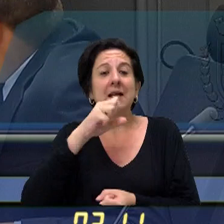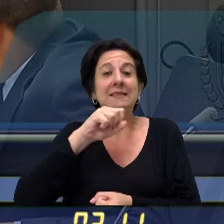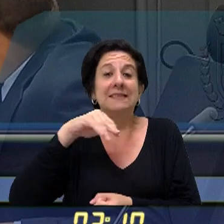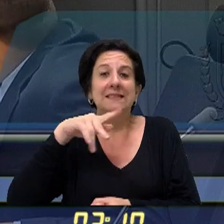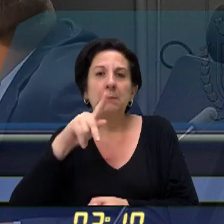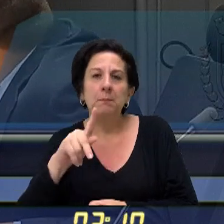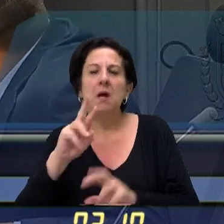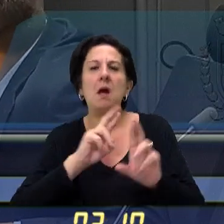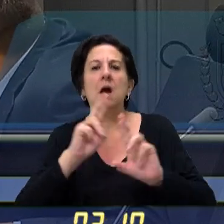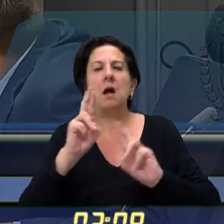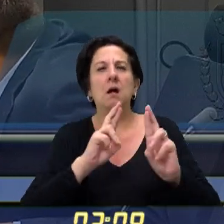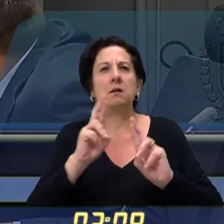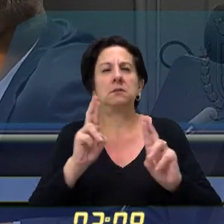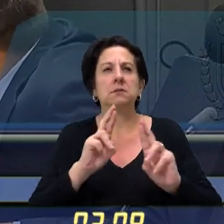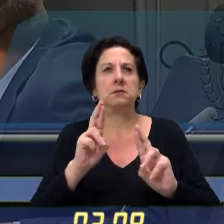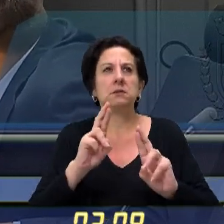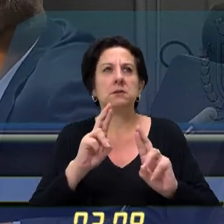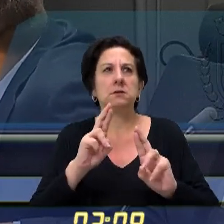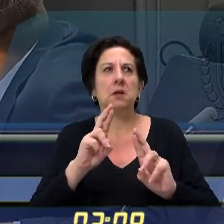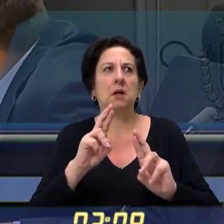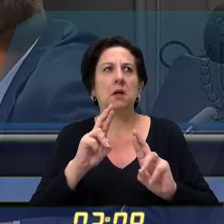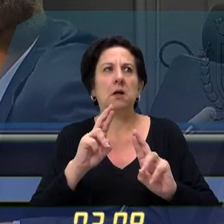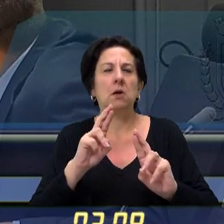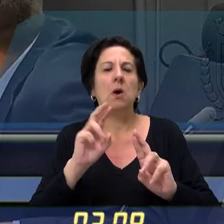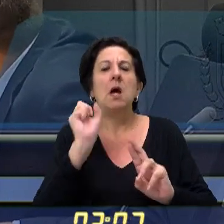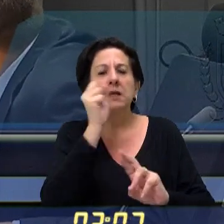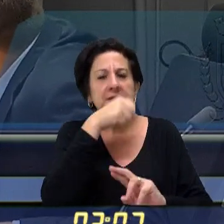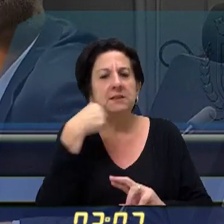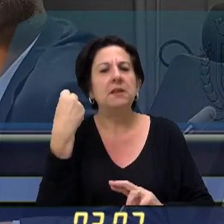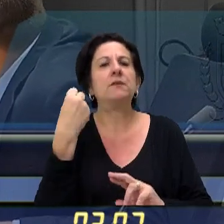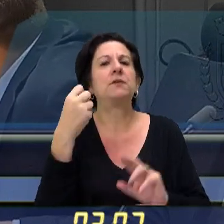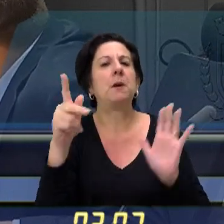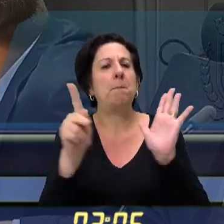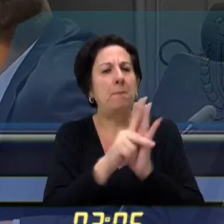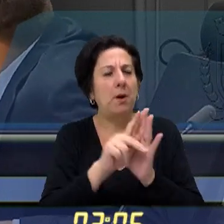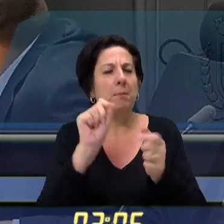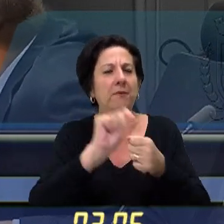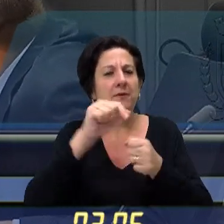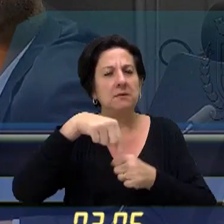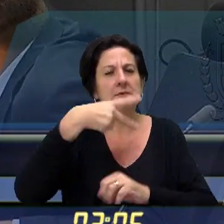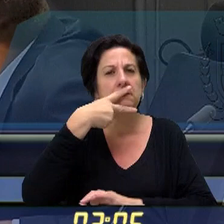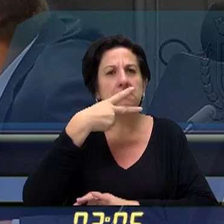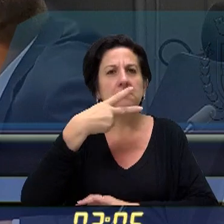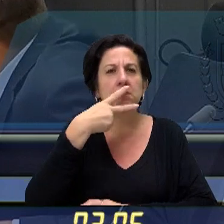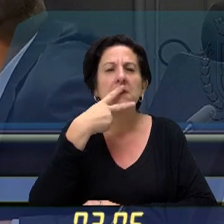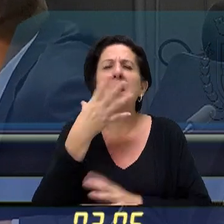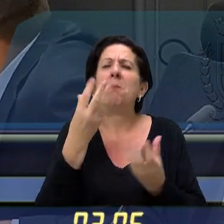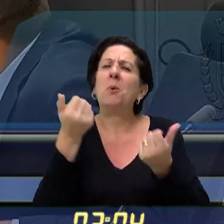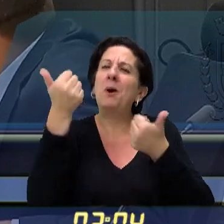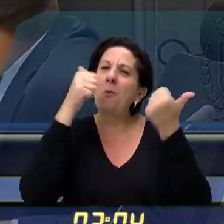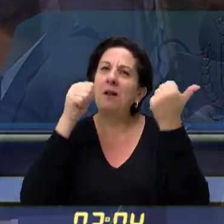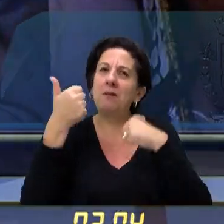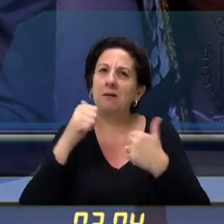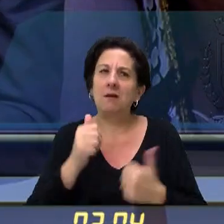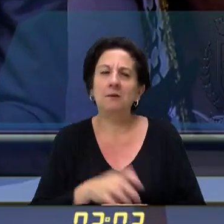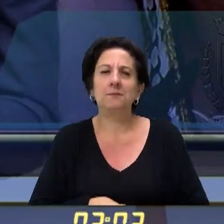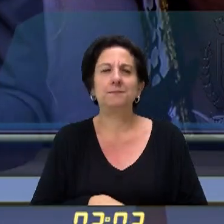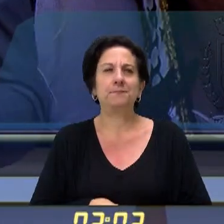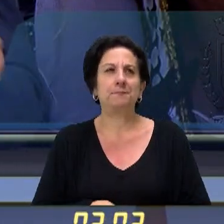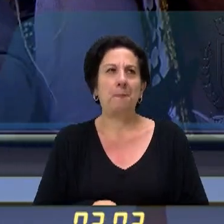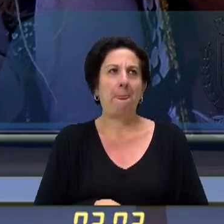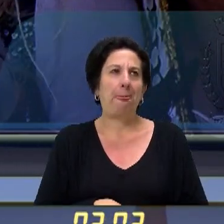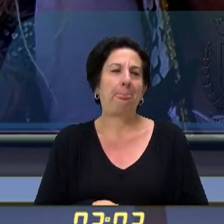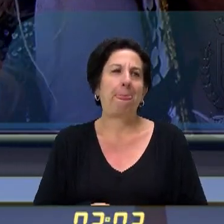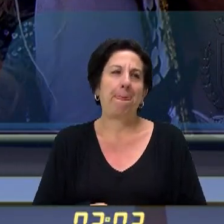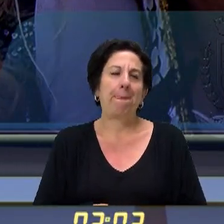relação ao prestígio das cervejarias artesanais de Santa Cruz, que tem muita qualidade. Nós obrigado queremos, pela parte. Eu